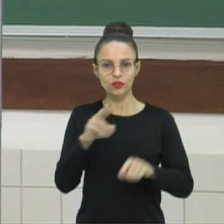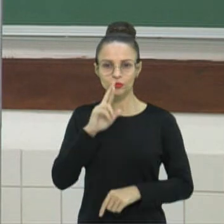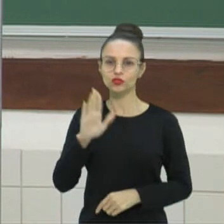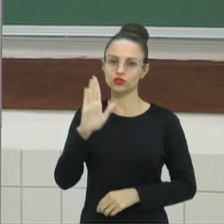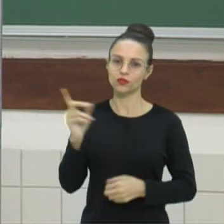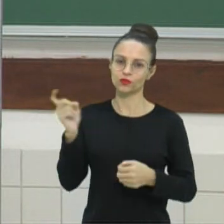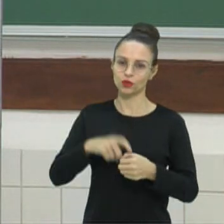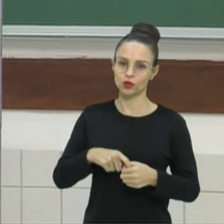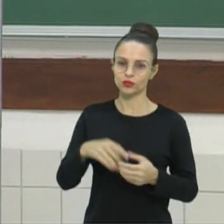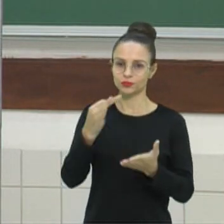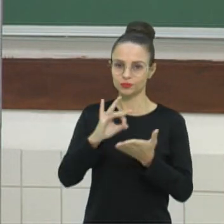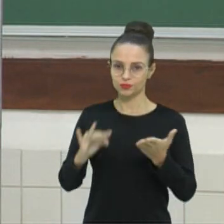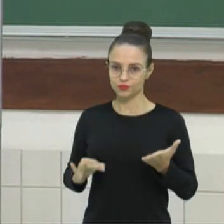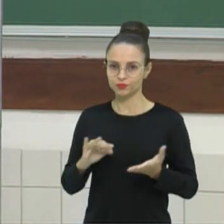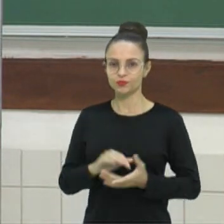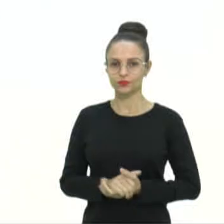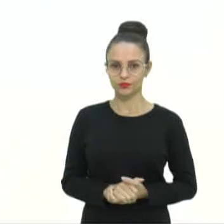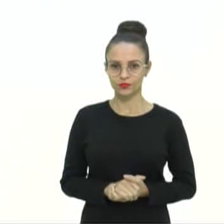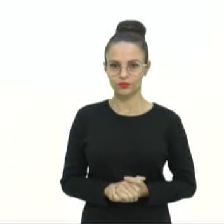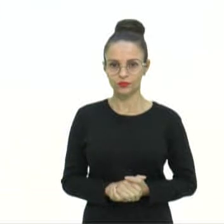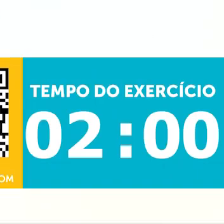daqui a pouco a gente volta para responder essa questão.